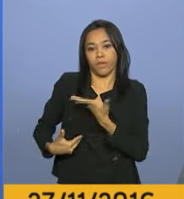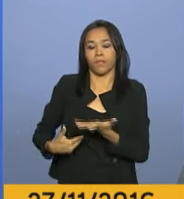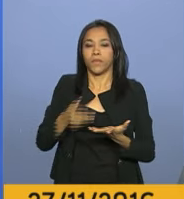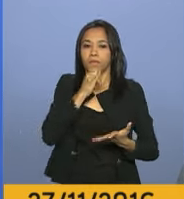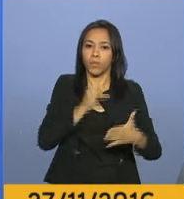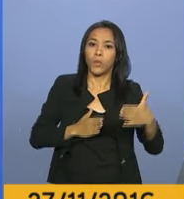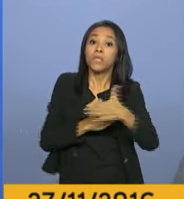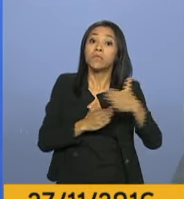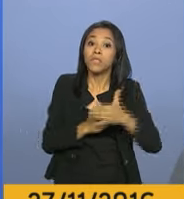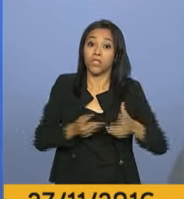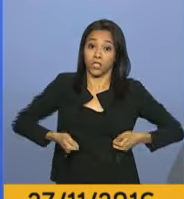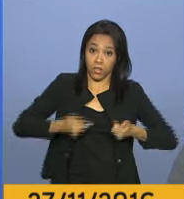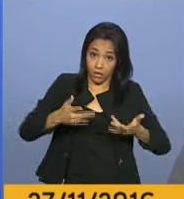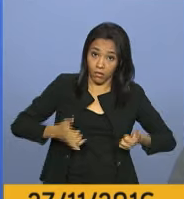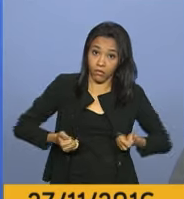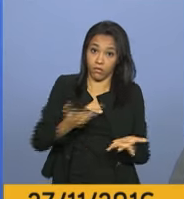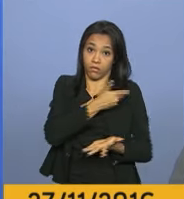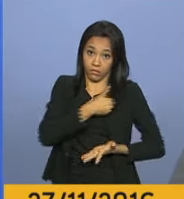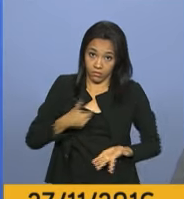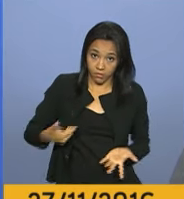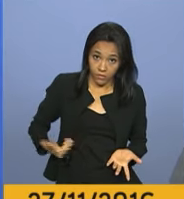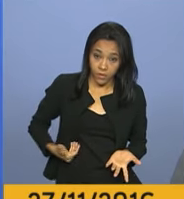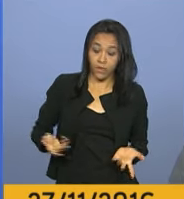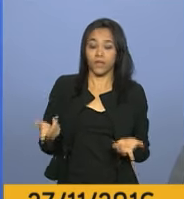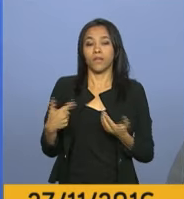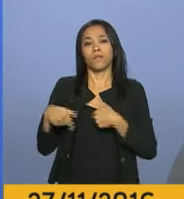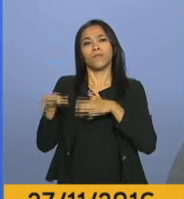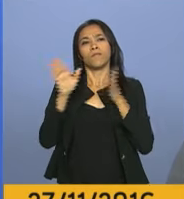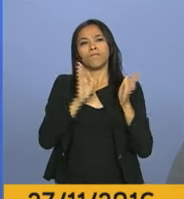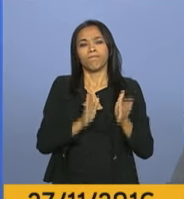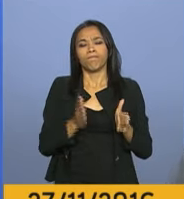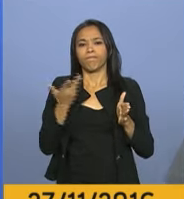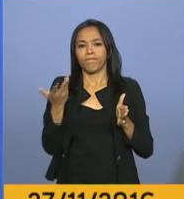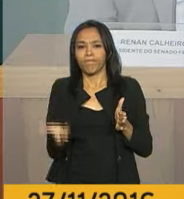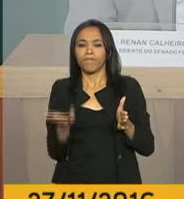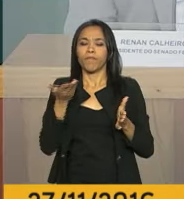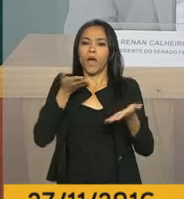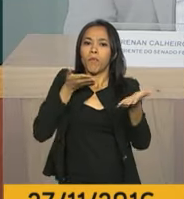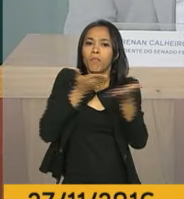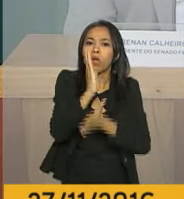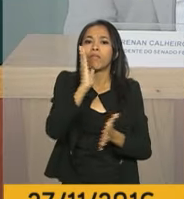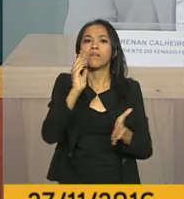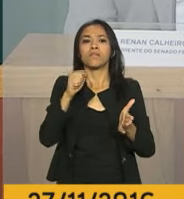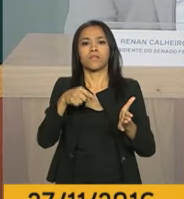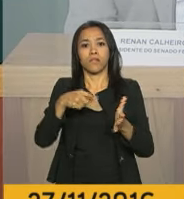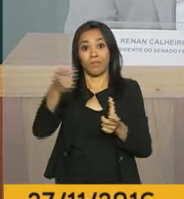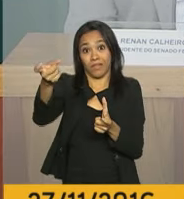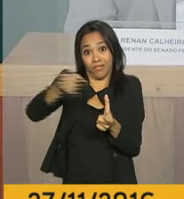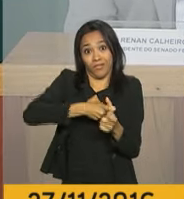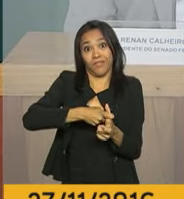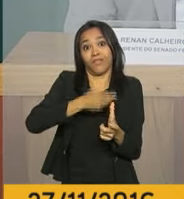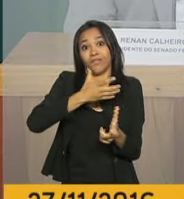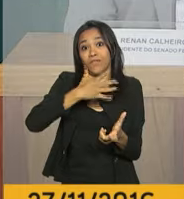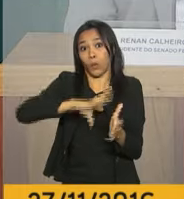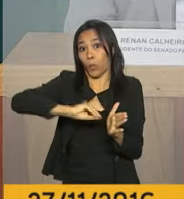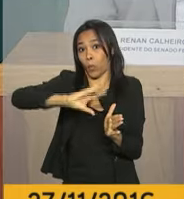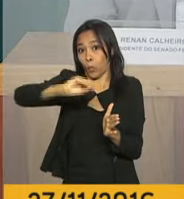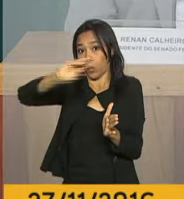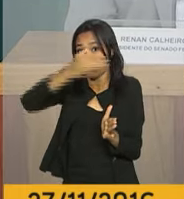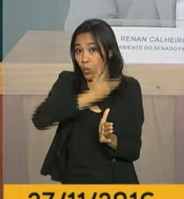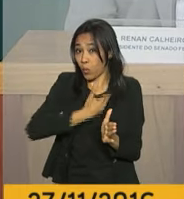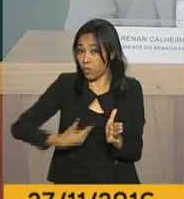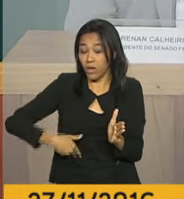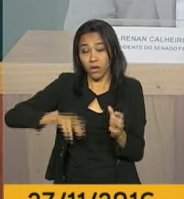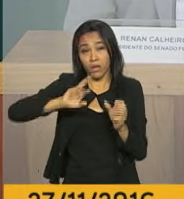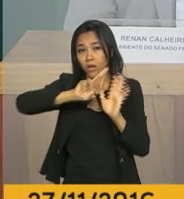de gastos, da aprovação da questão do déficit público e outras tantas matérias que